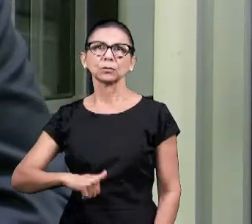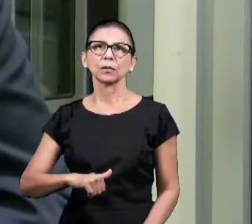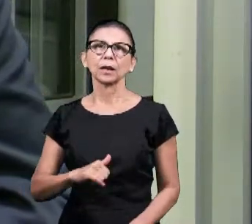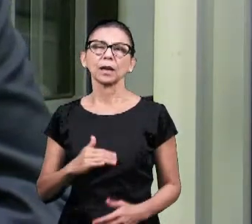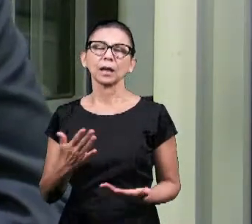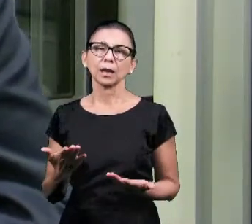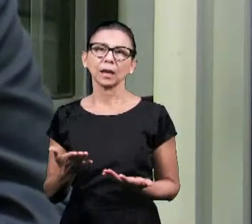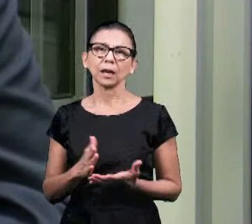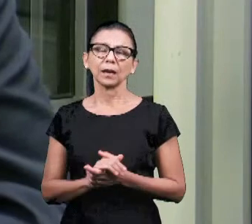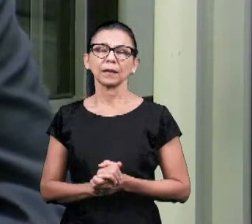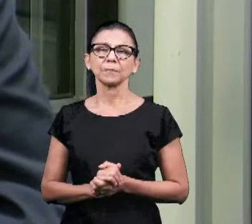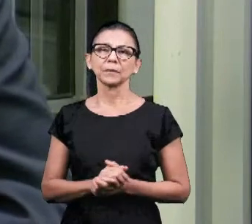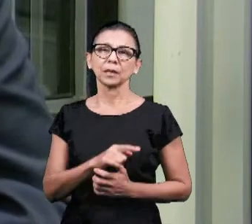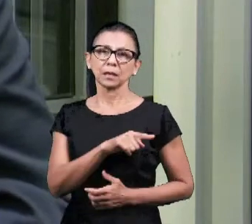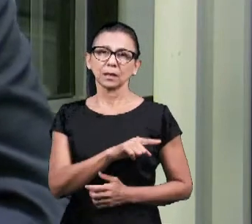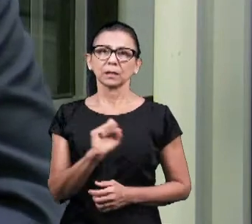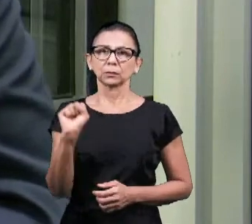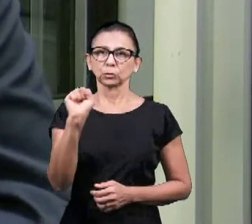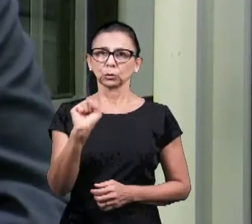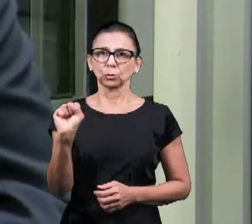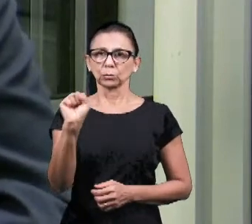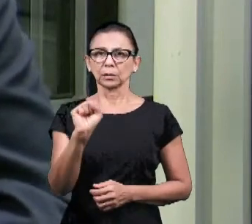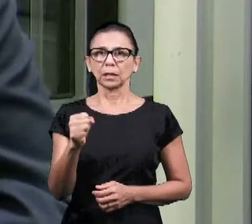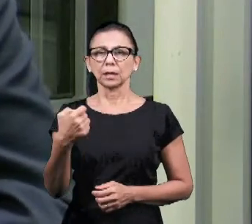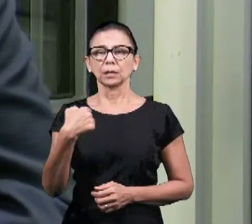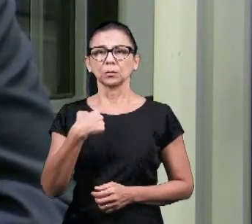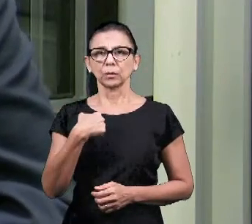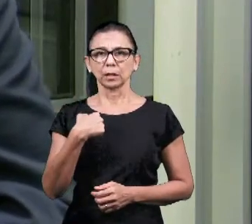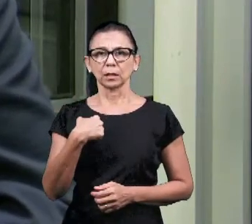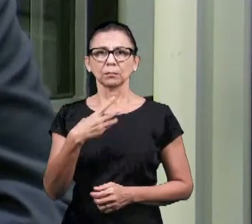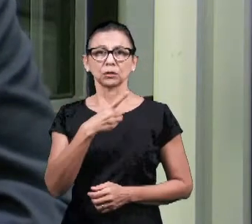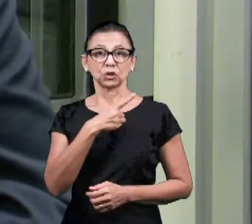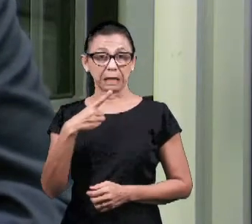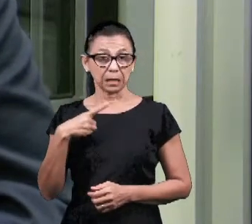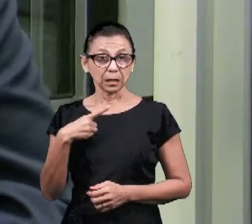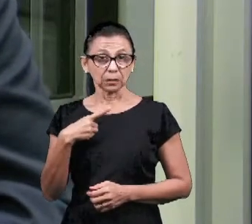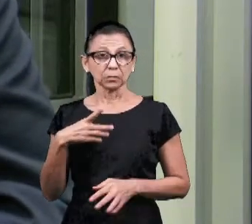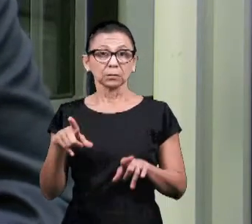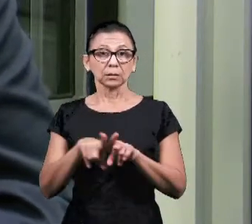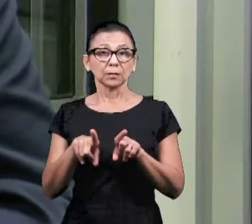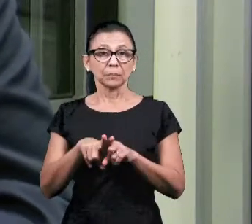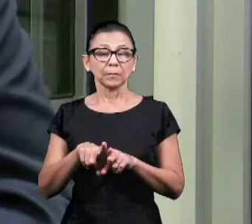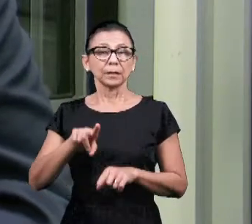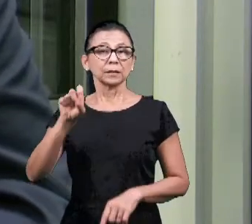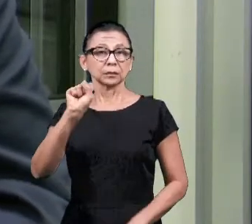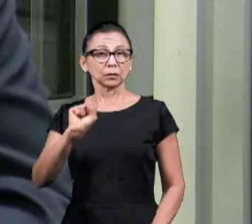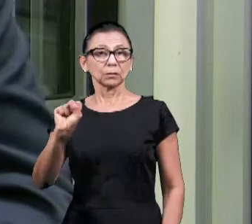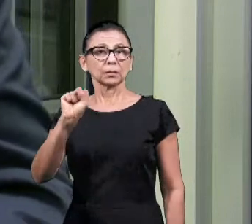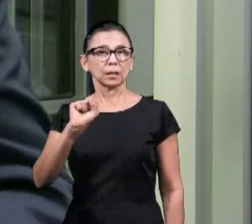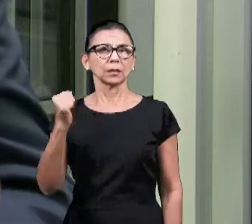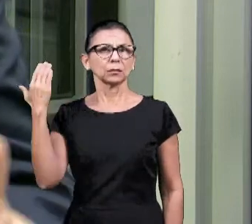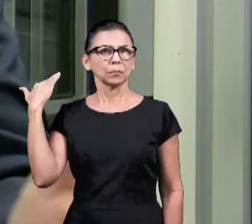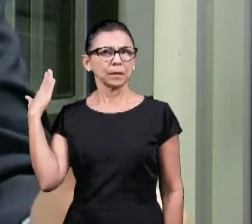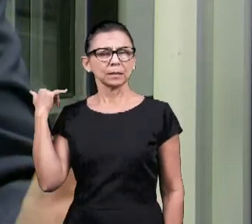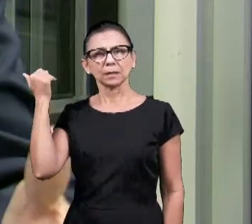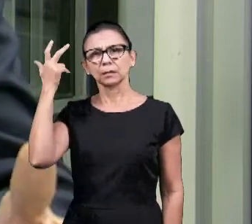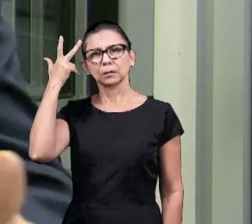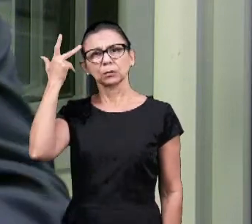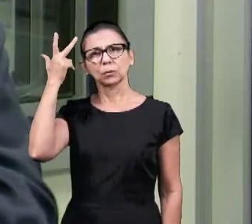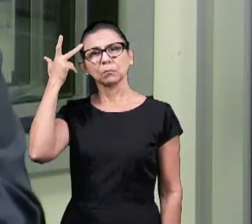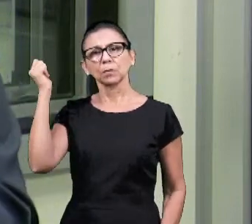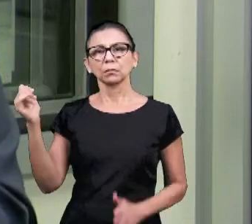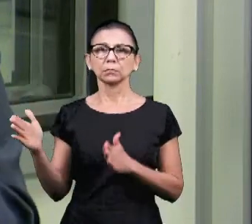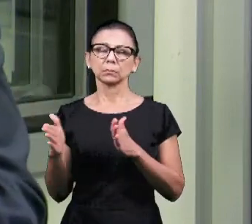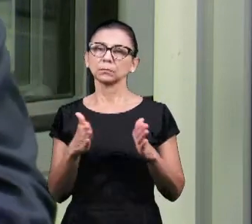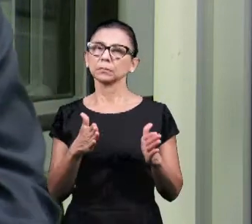ainda solteiros, né? Ele era solteiro, eu também fui levantado diácono ainda solteiro, mas era uma época que o Senhor